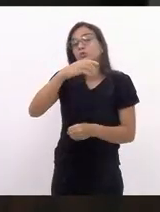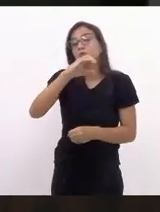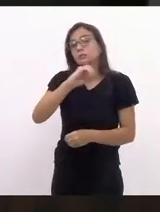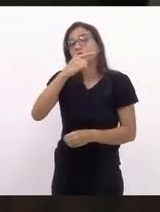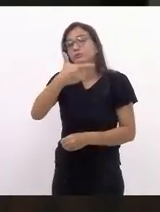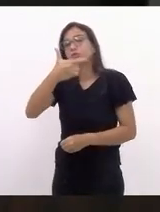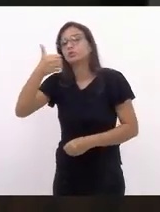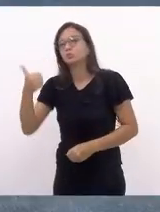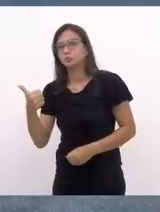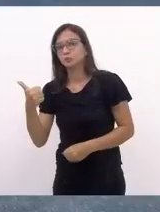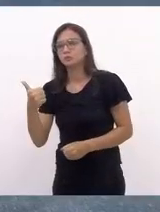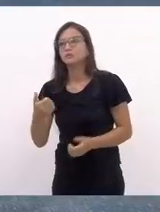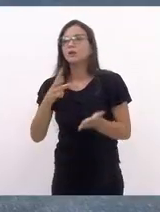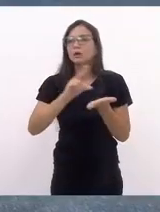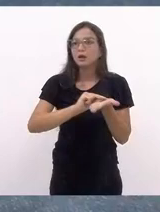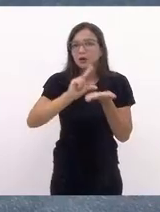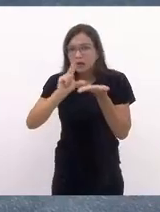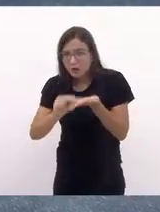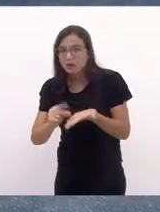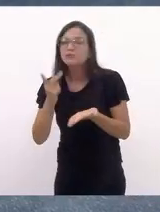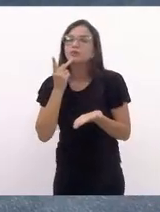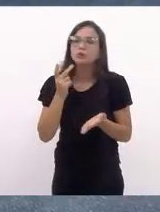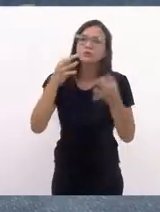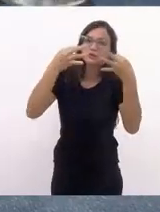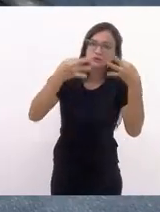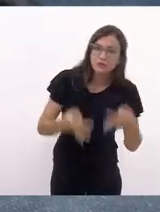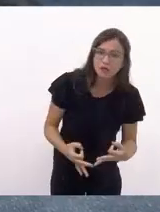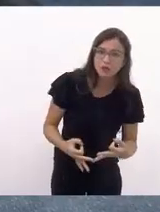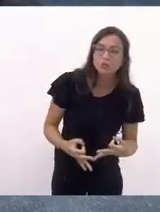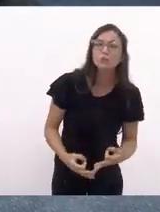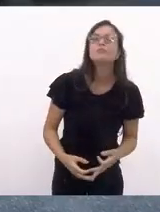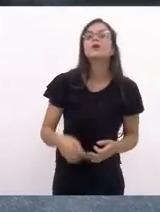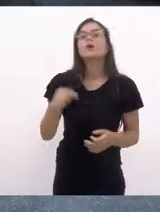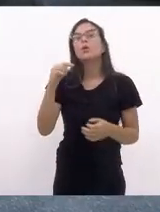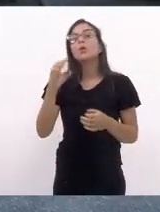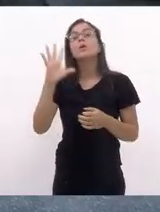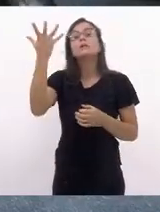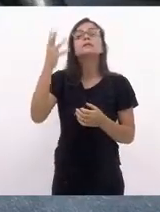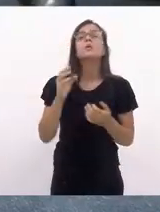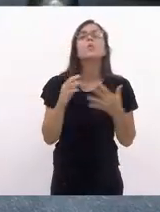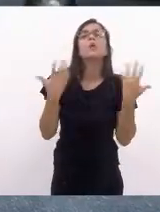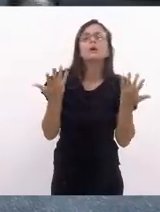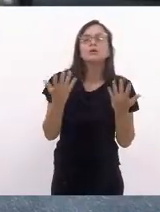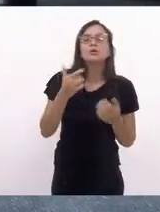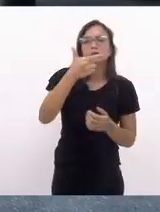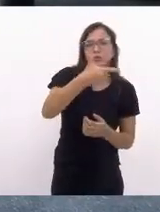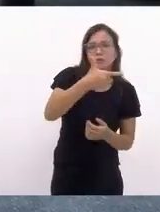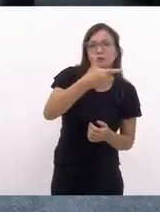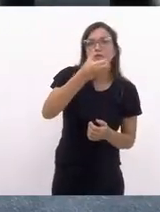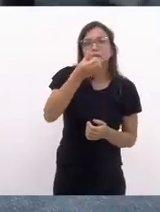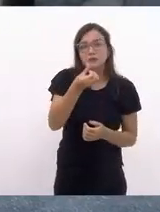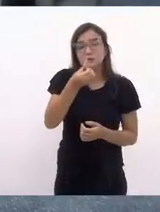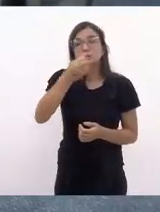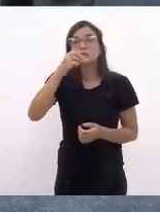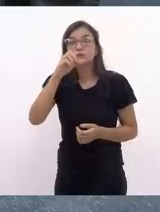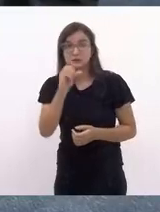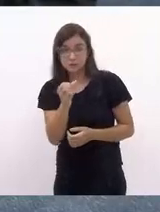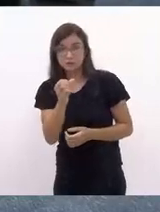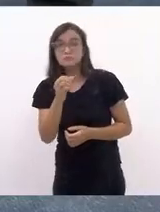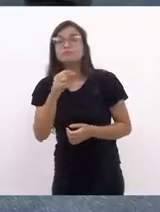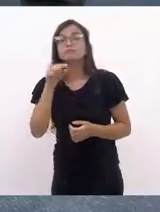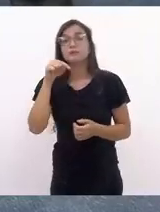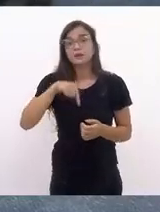anterior reflete com exatidão o ocorrido na 236ª sessão extraordinária que